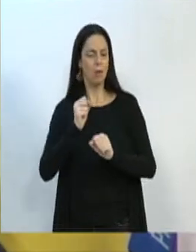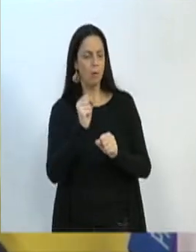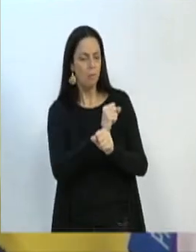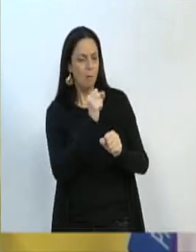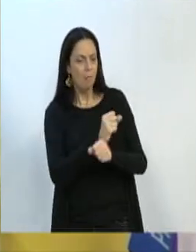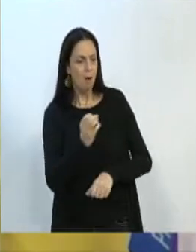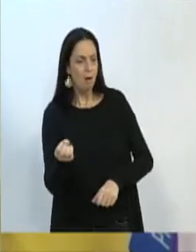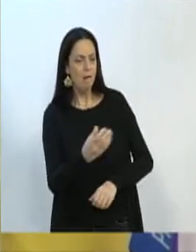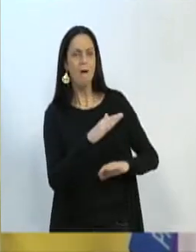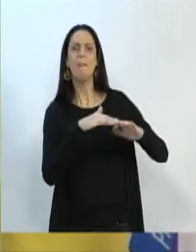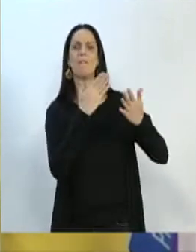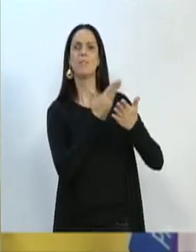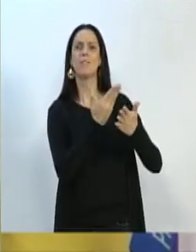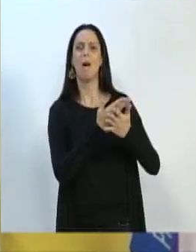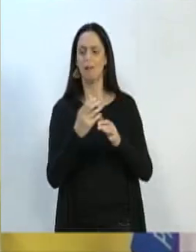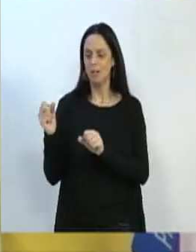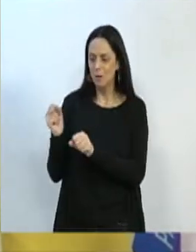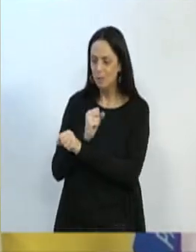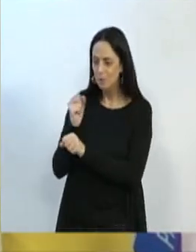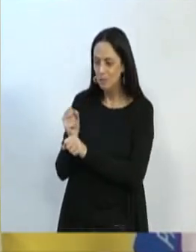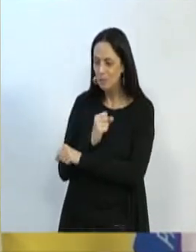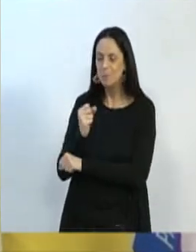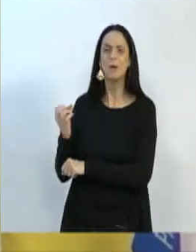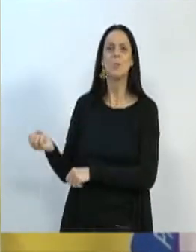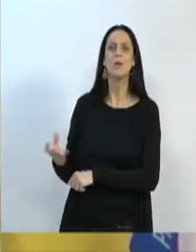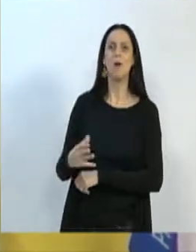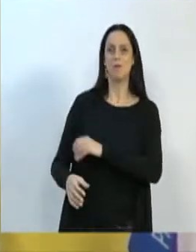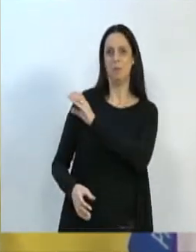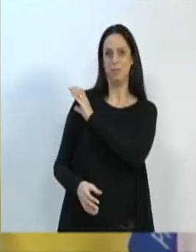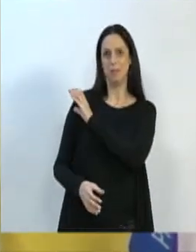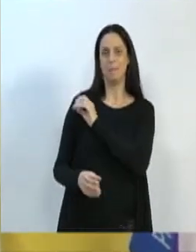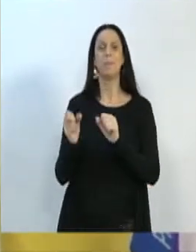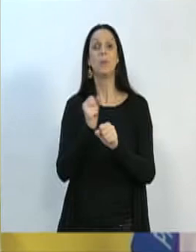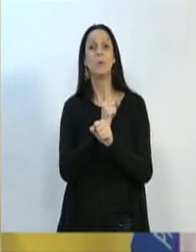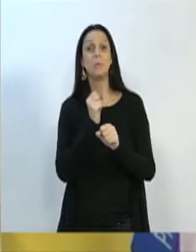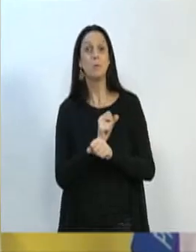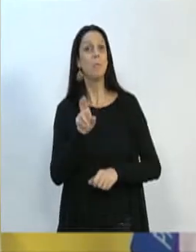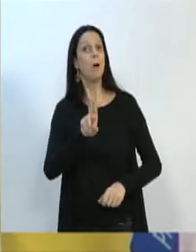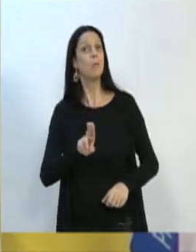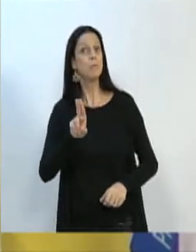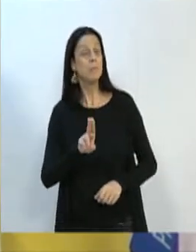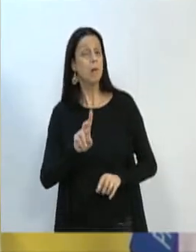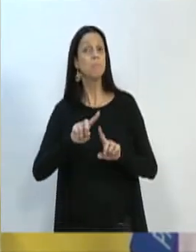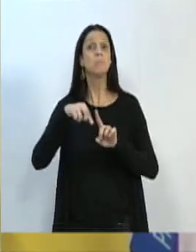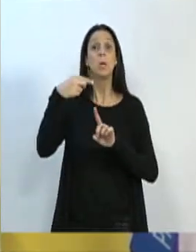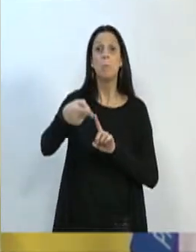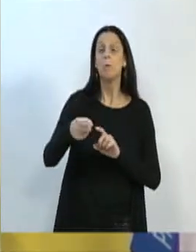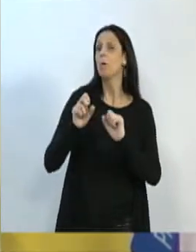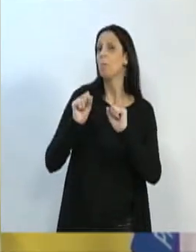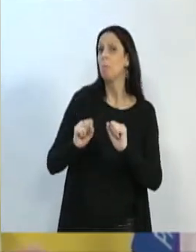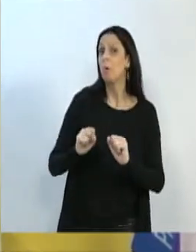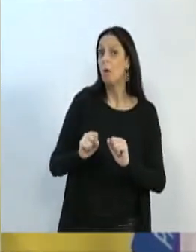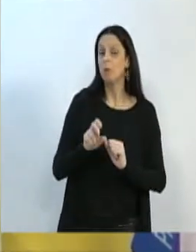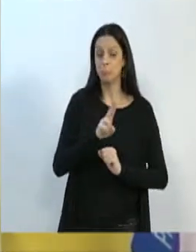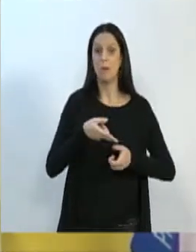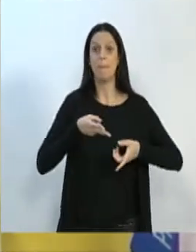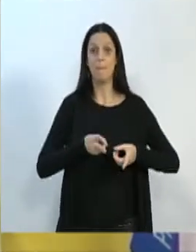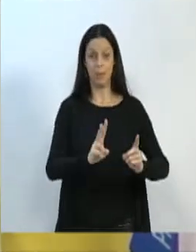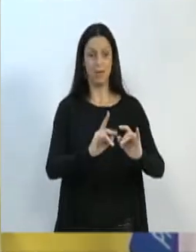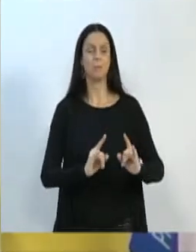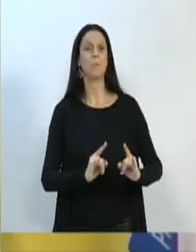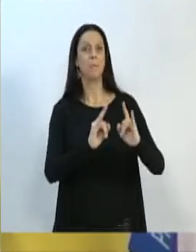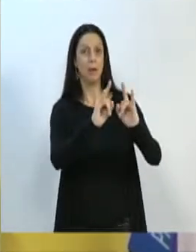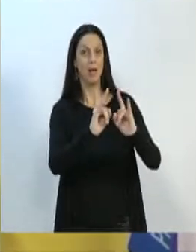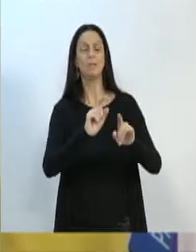naquele sistema que se chama built-to-suit não é construir para usar e depois alugar por 30 por 40 anos e